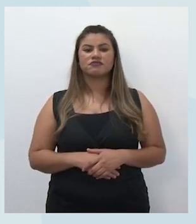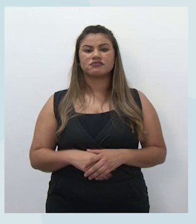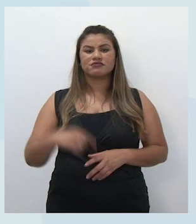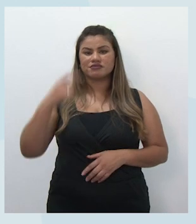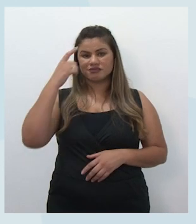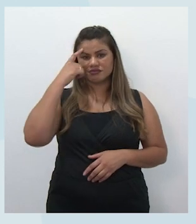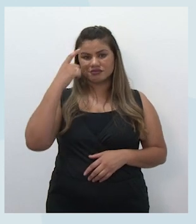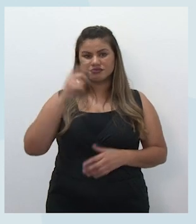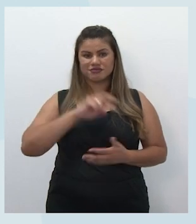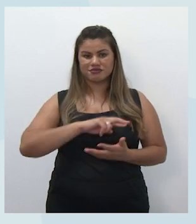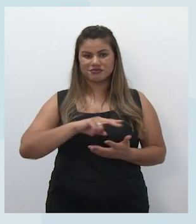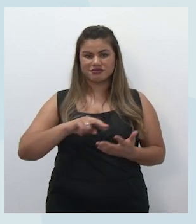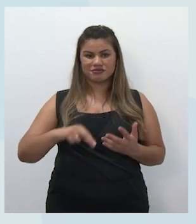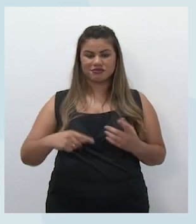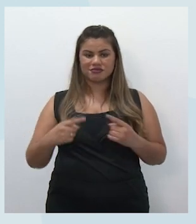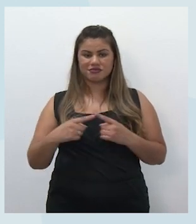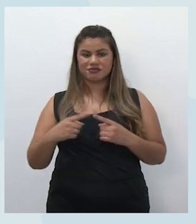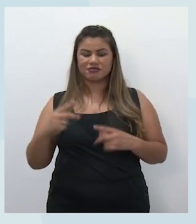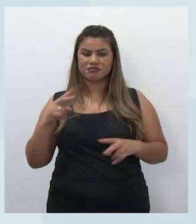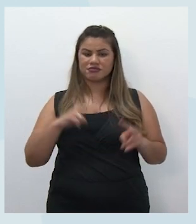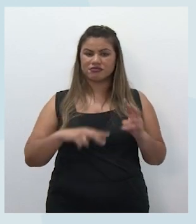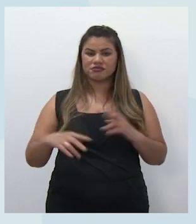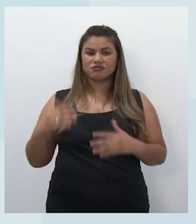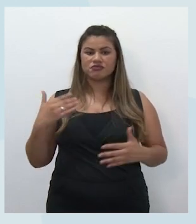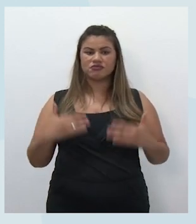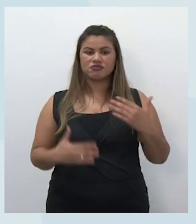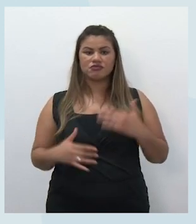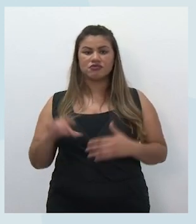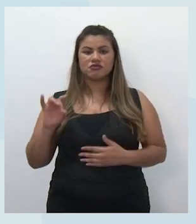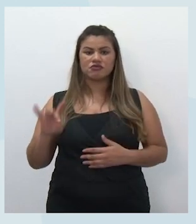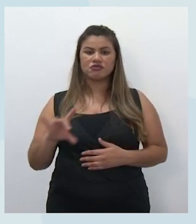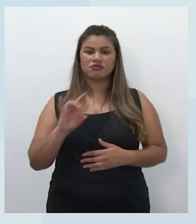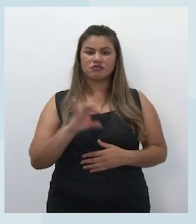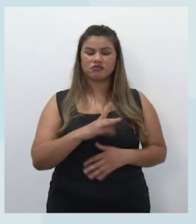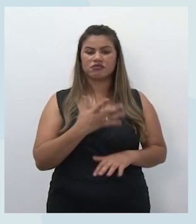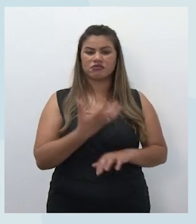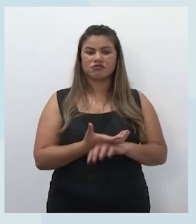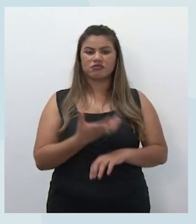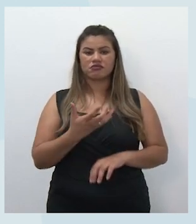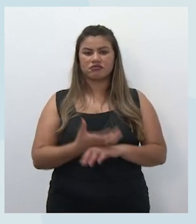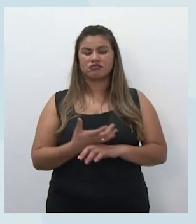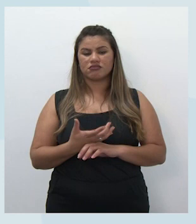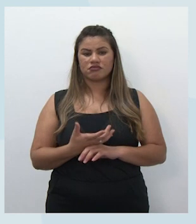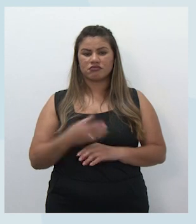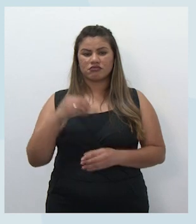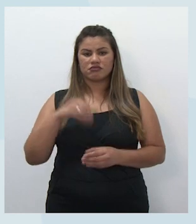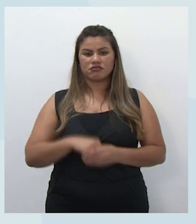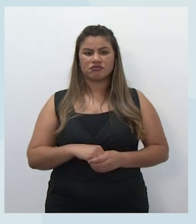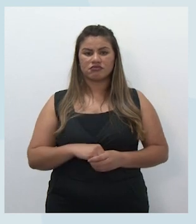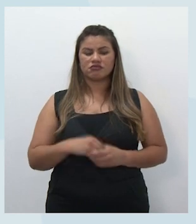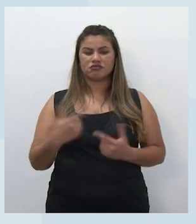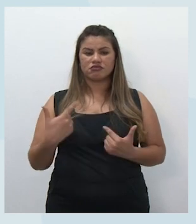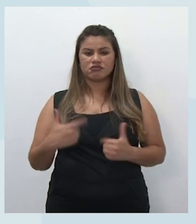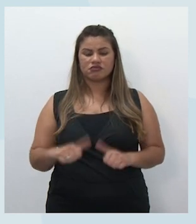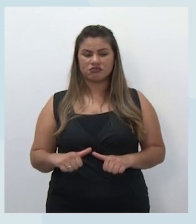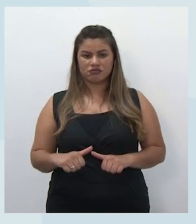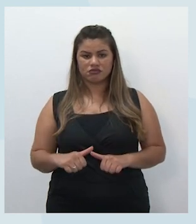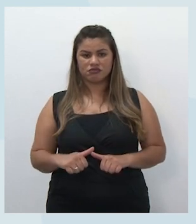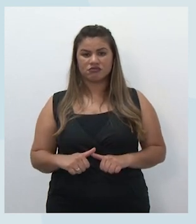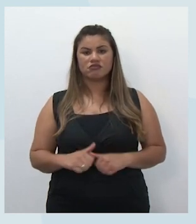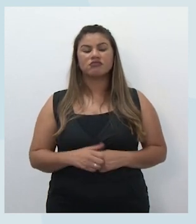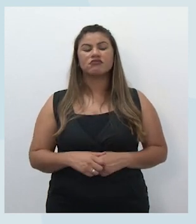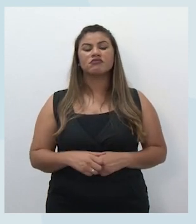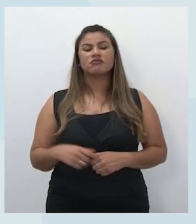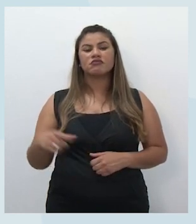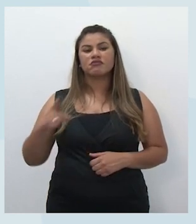que é como se constrói as visões do corpo, cada componente curricular dentro da área de linguagens, ela